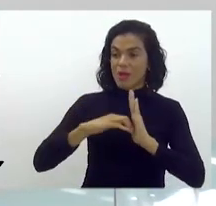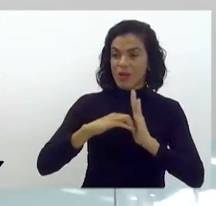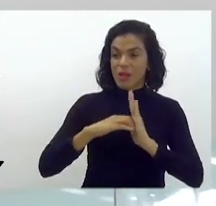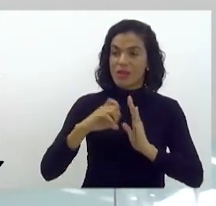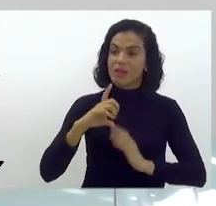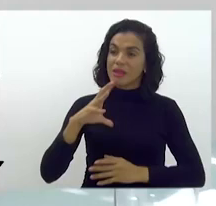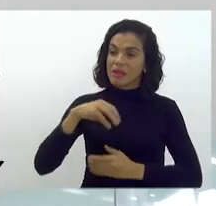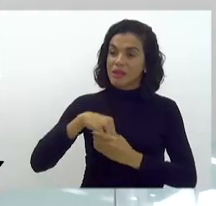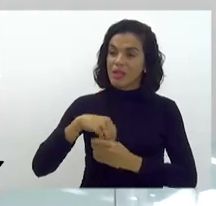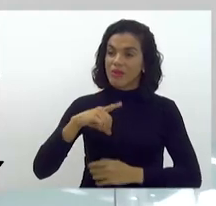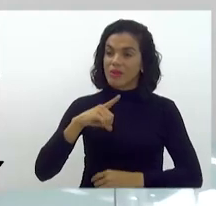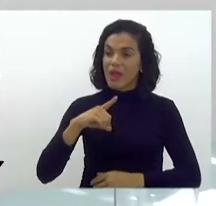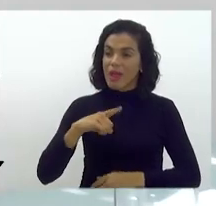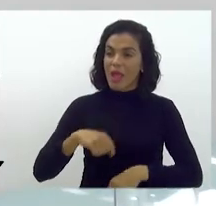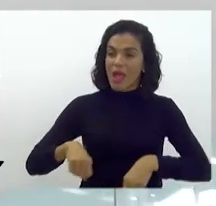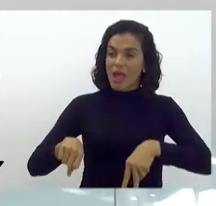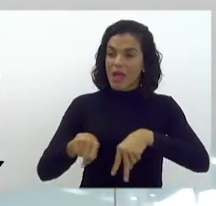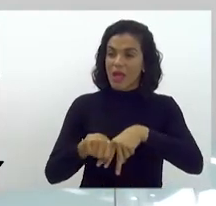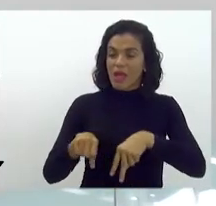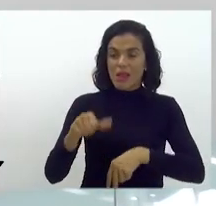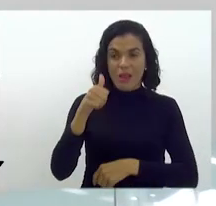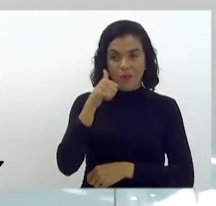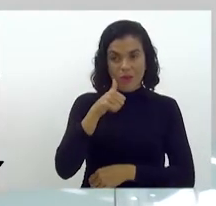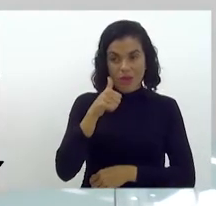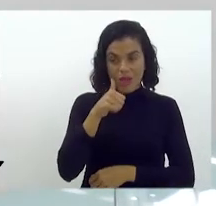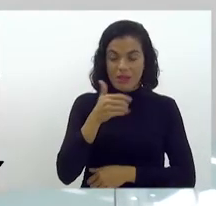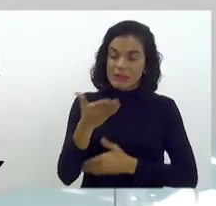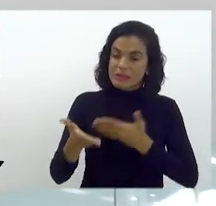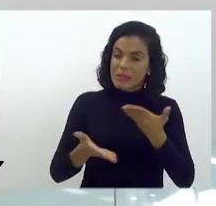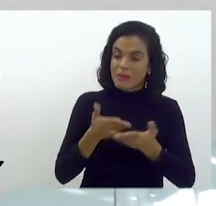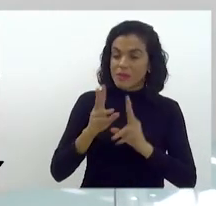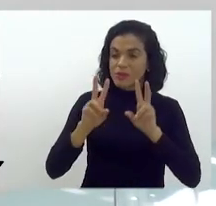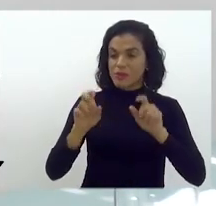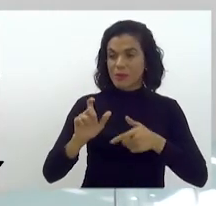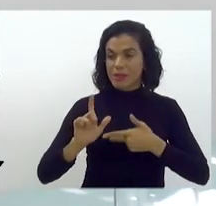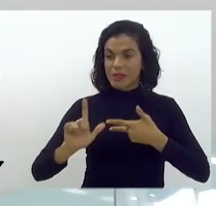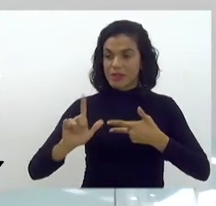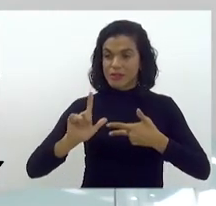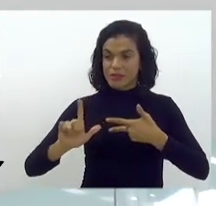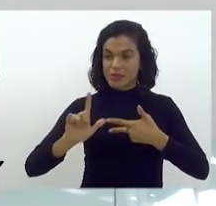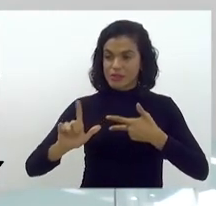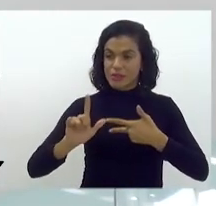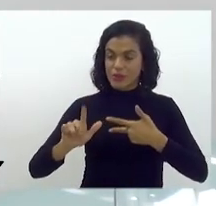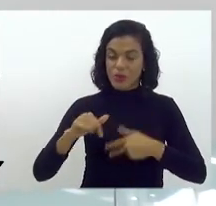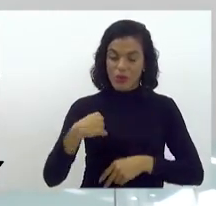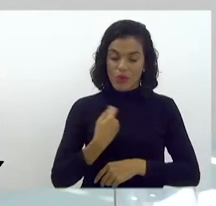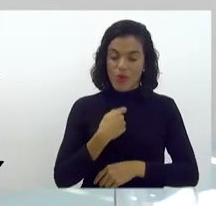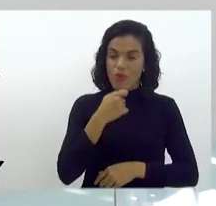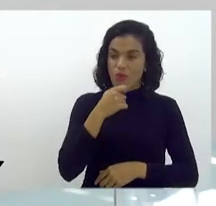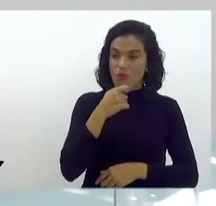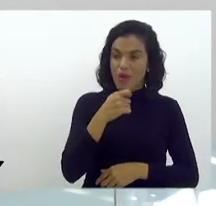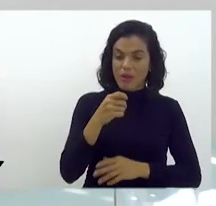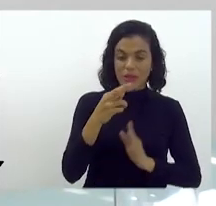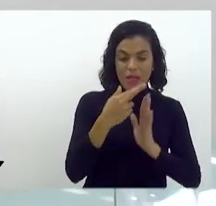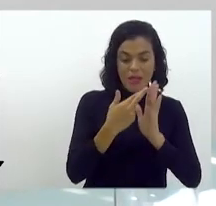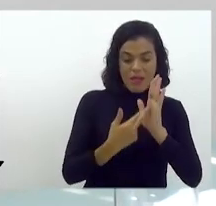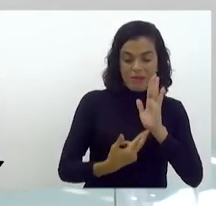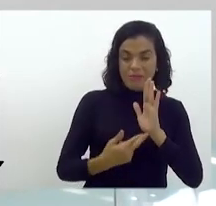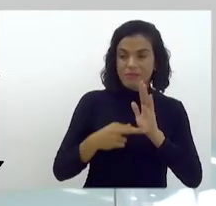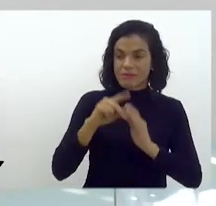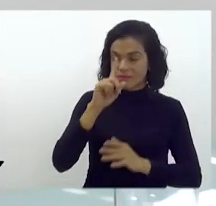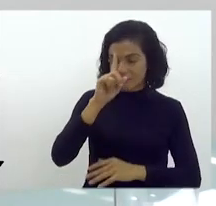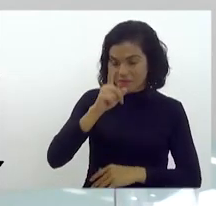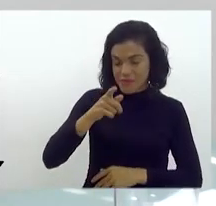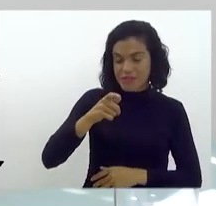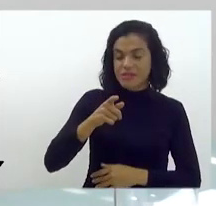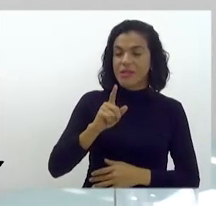da mulher que trabalha pontualmente com essa questão da legislação é nós não temos no hall das medidas protetivas